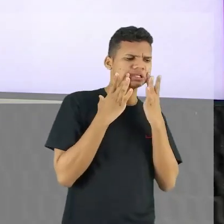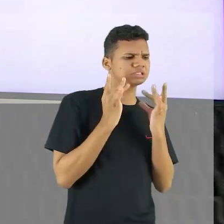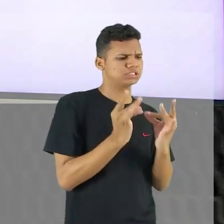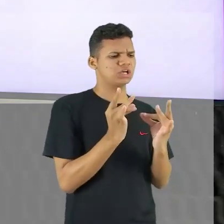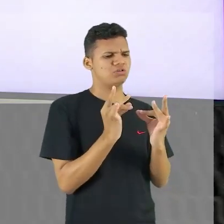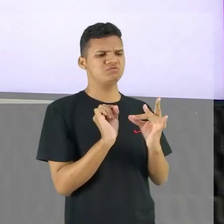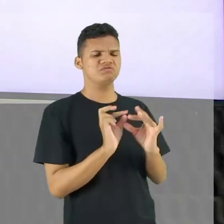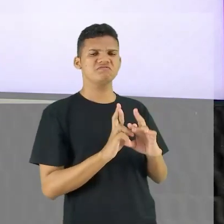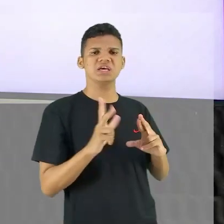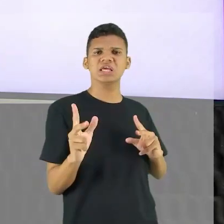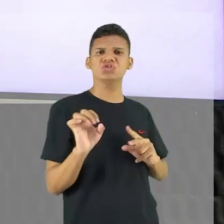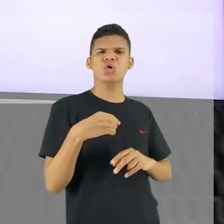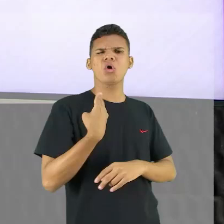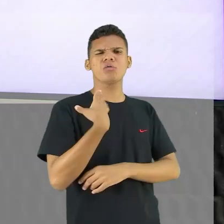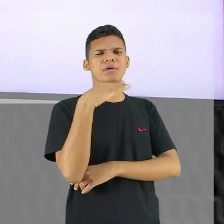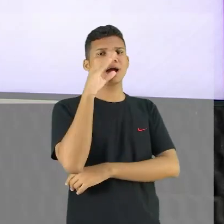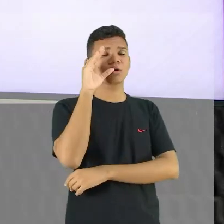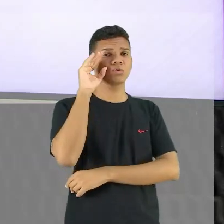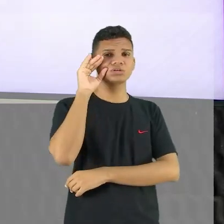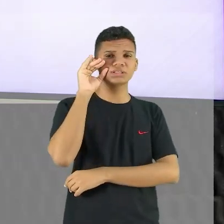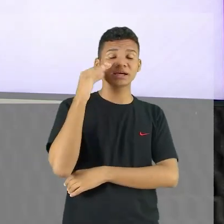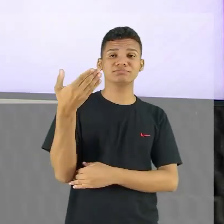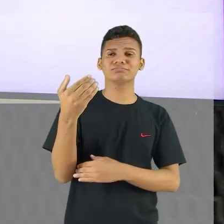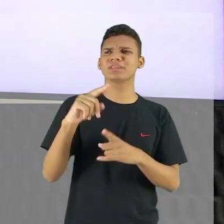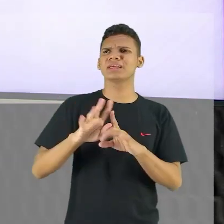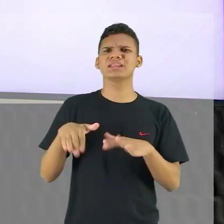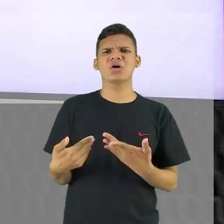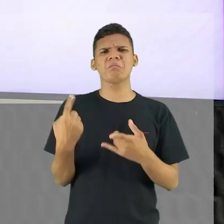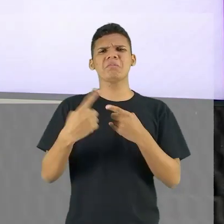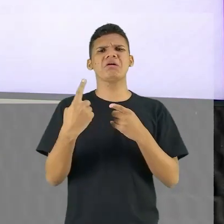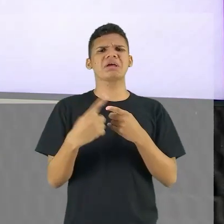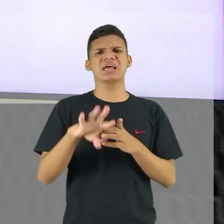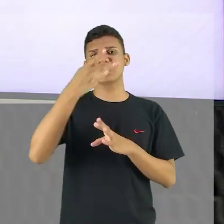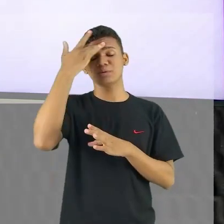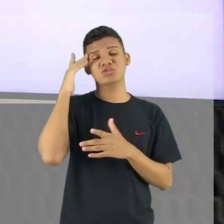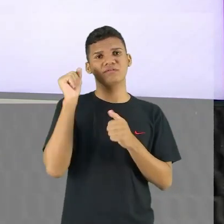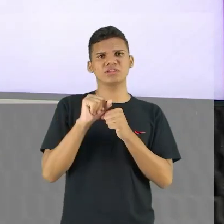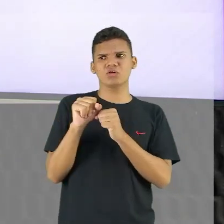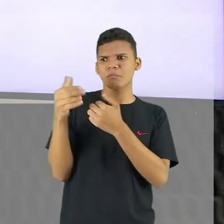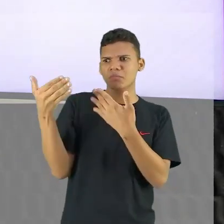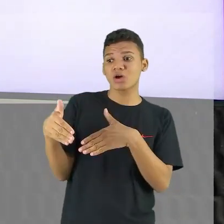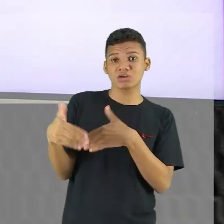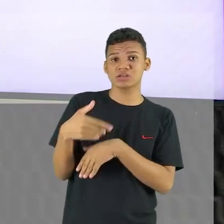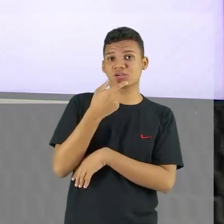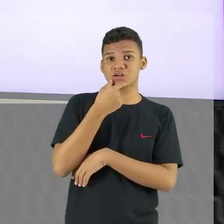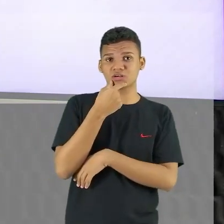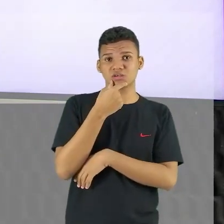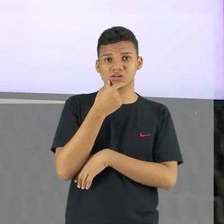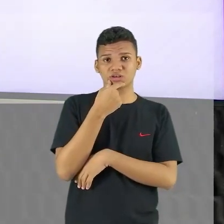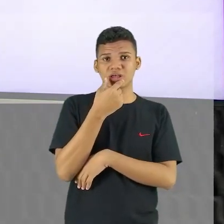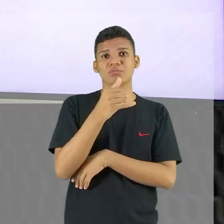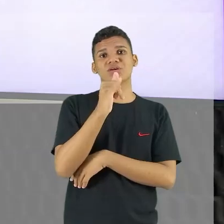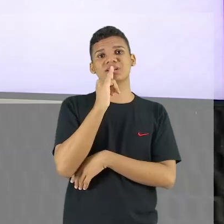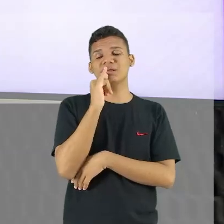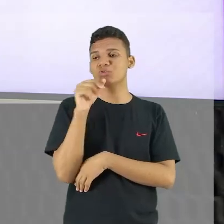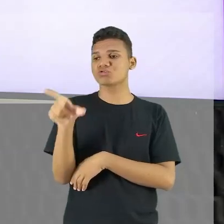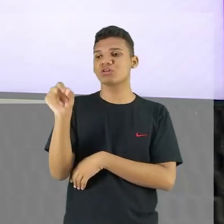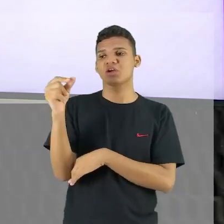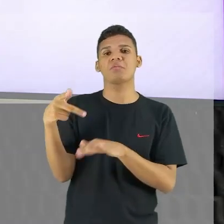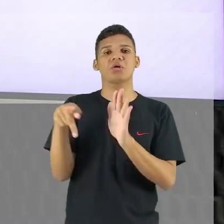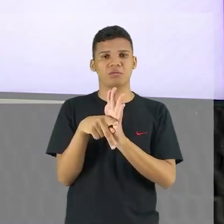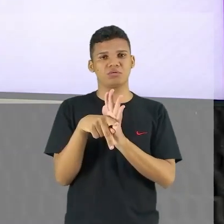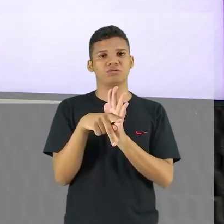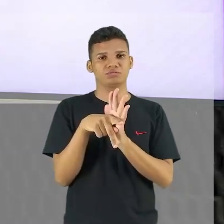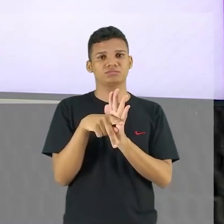atenção diferente ou uma curiosidade. Porque a pessoa que está fazendo prova de inglês, ela escolheu esse idioma